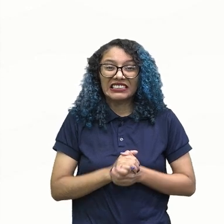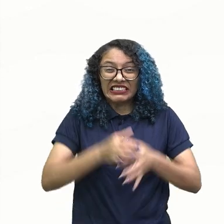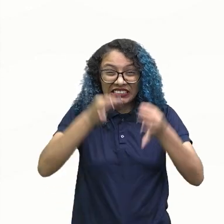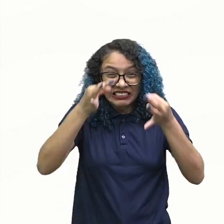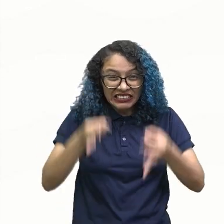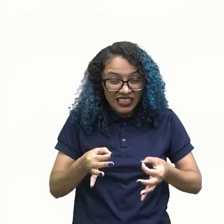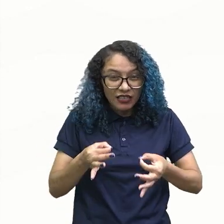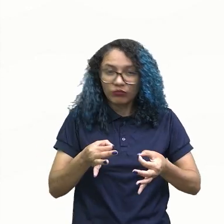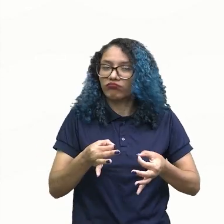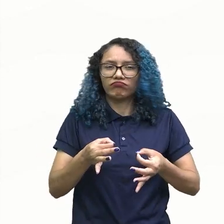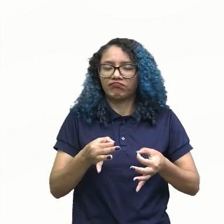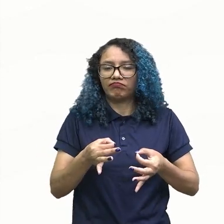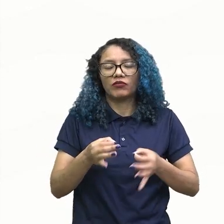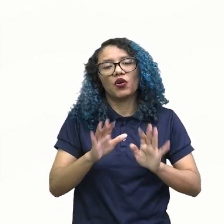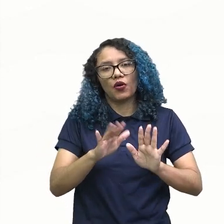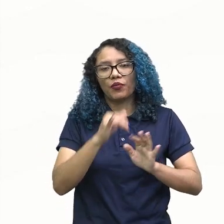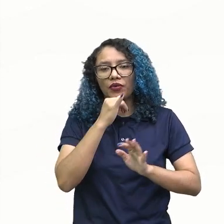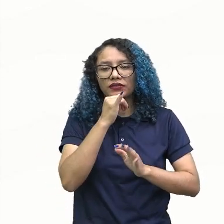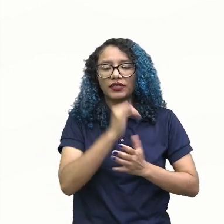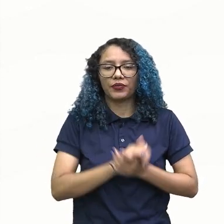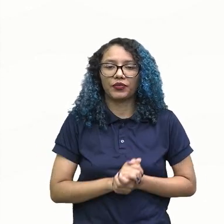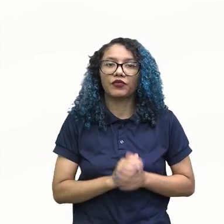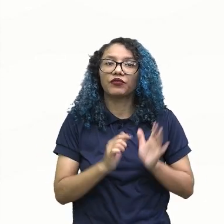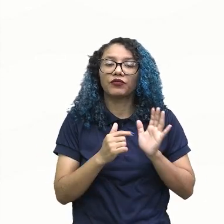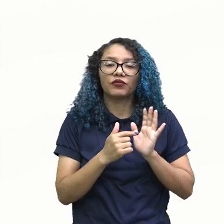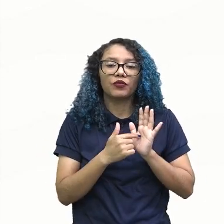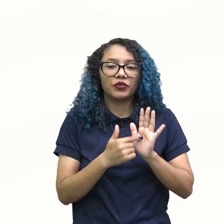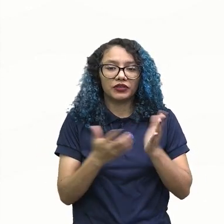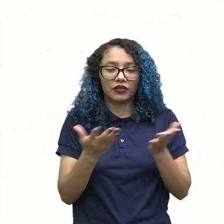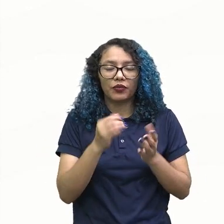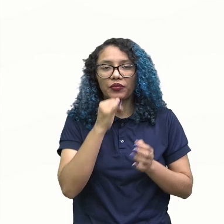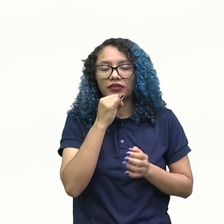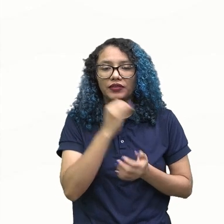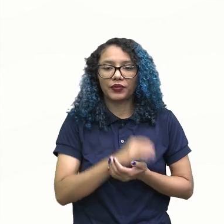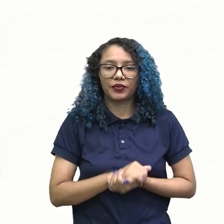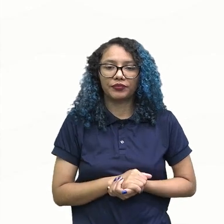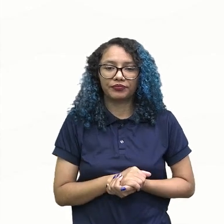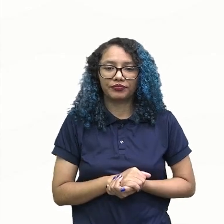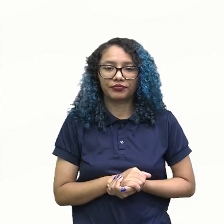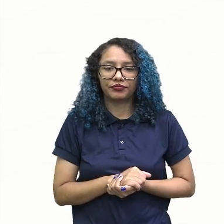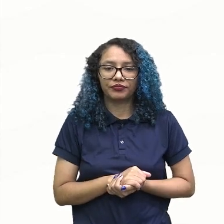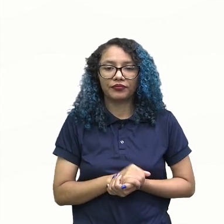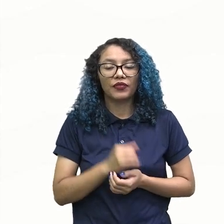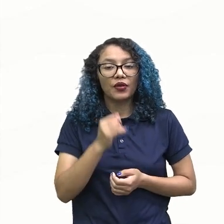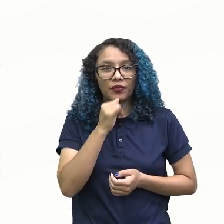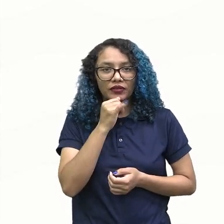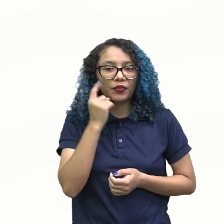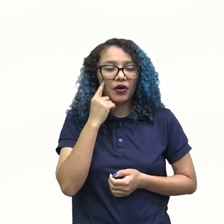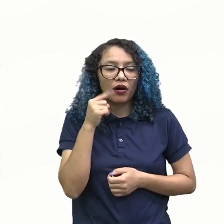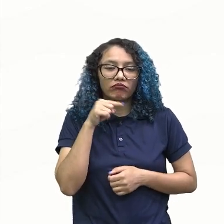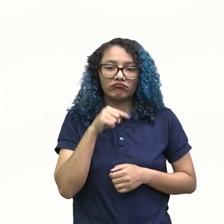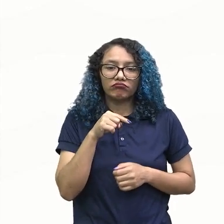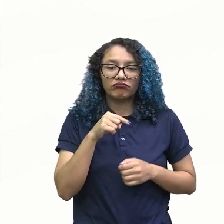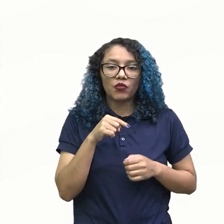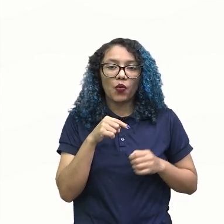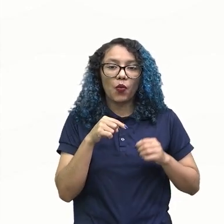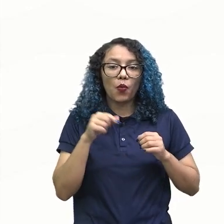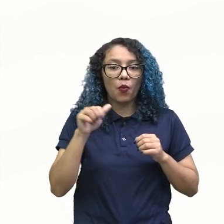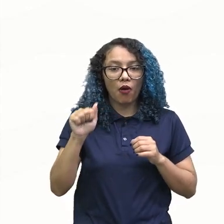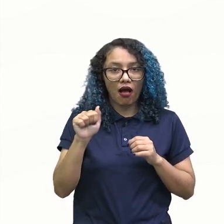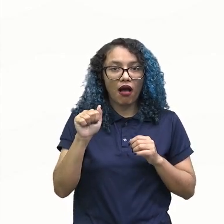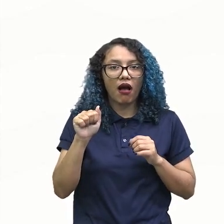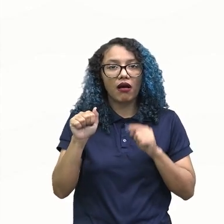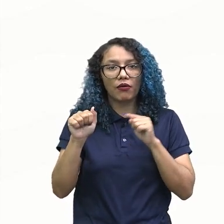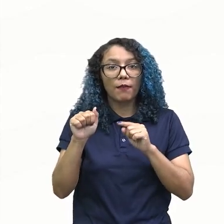Não. Porque agora vamos dar nomes, né, a esses elementos. Vamos supor que esse elemento aqui seja o 2. Ele